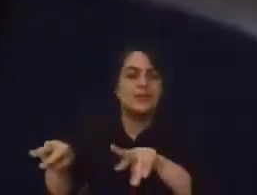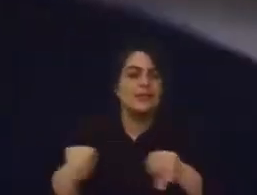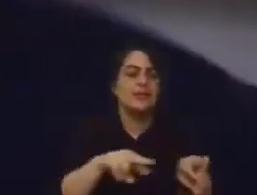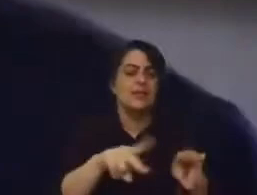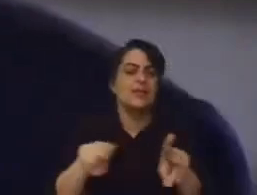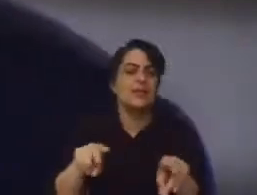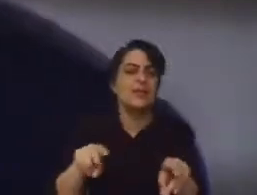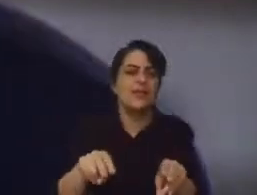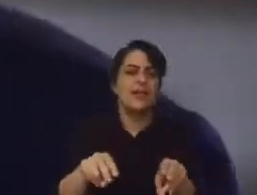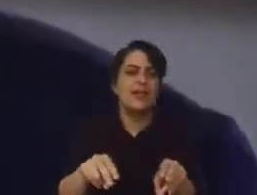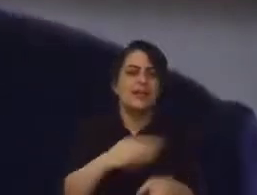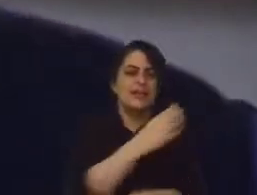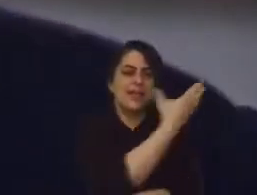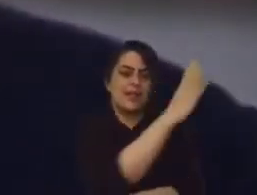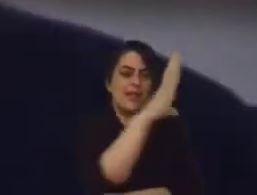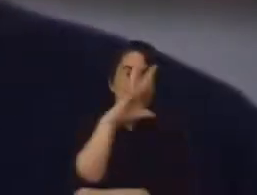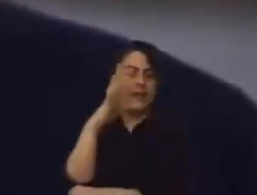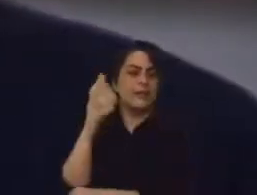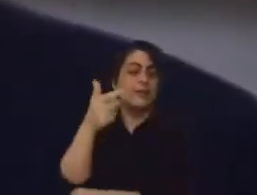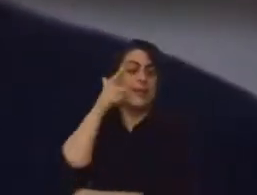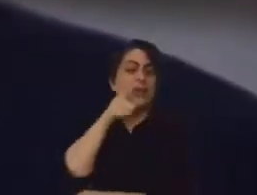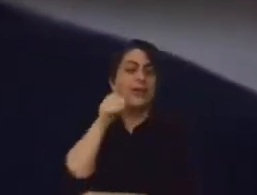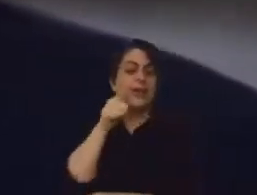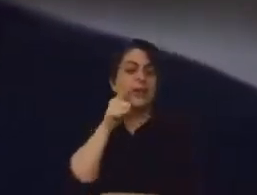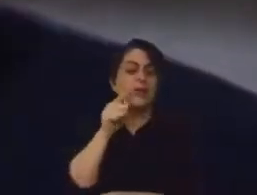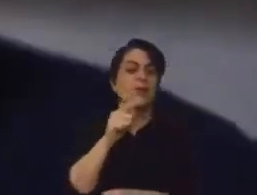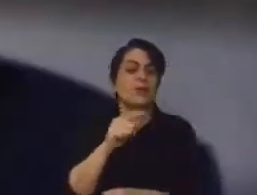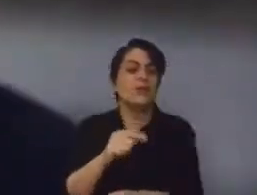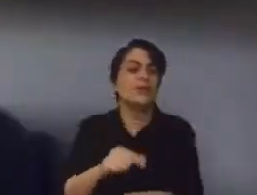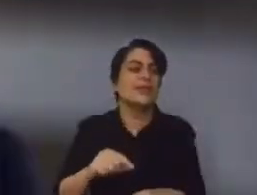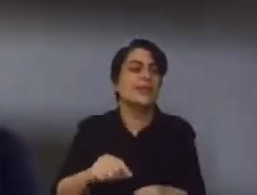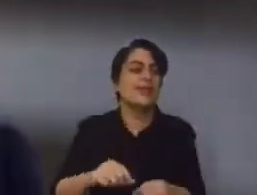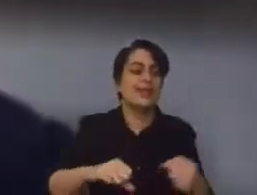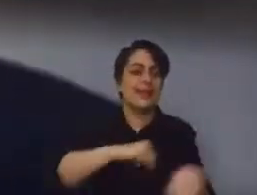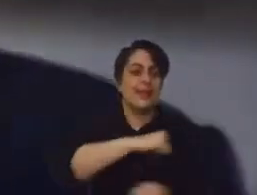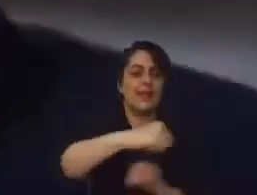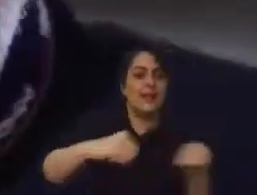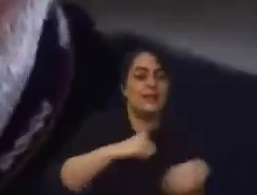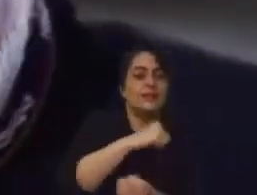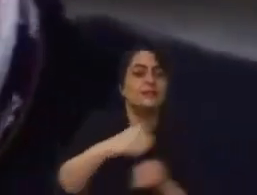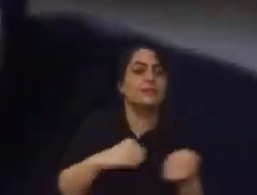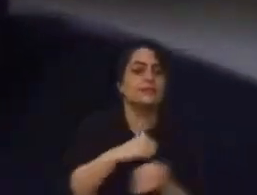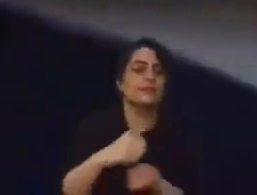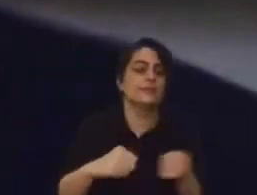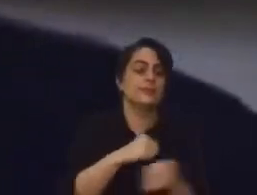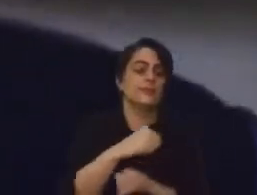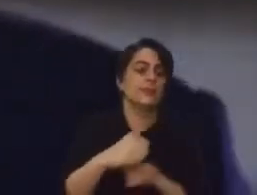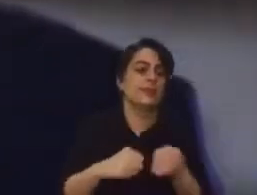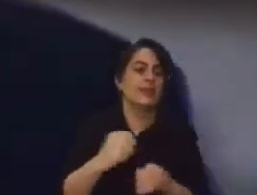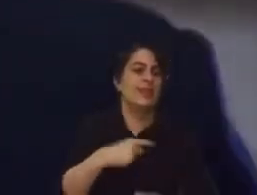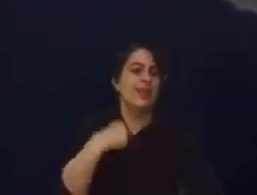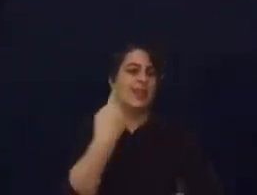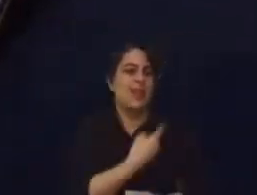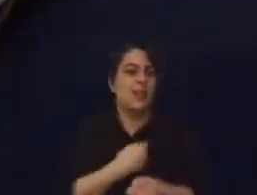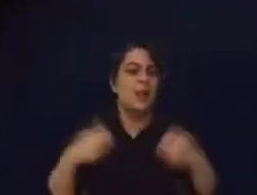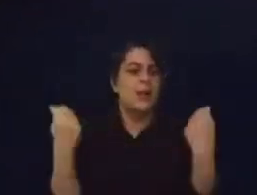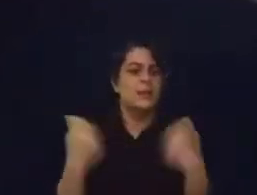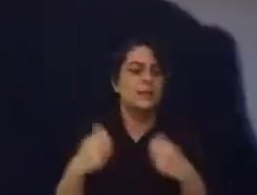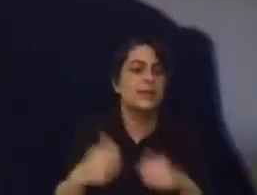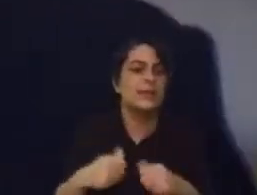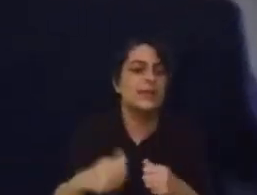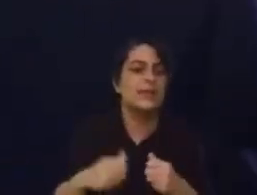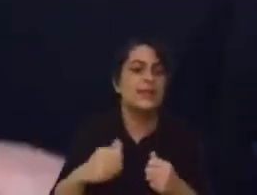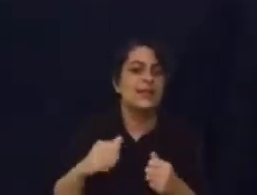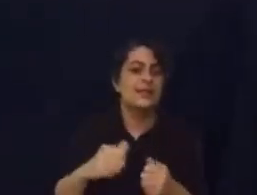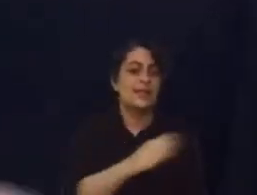riqueza para sustentar o povo trabalhador desse país. Nós precisamos fazer com que essa biodiversidade possa